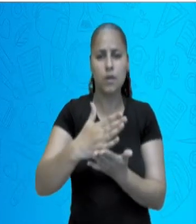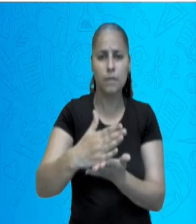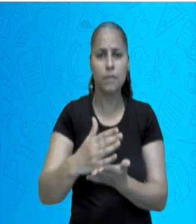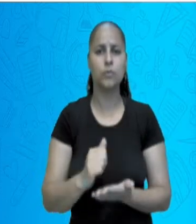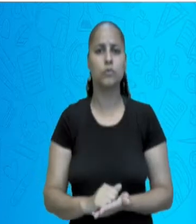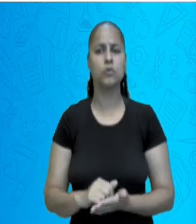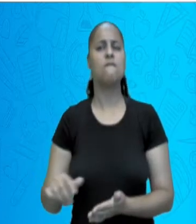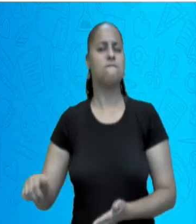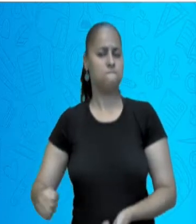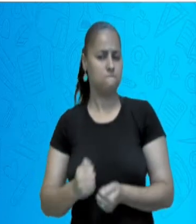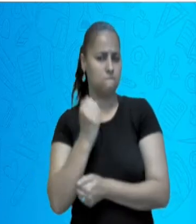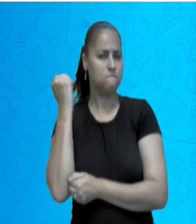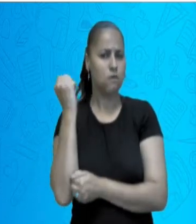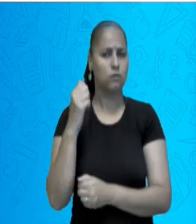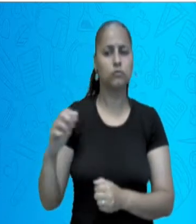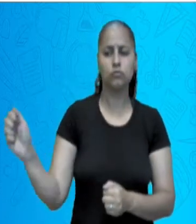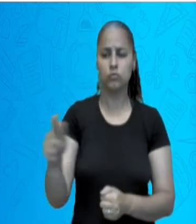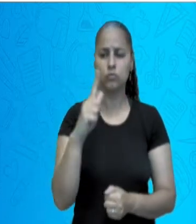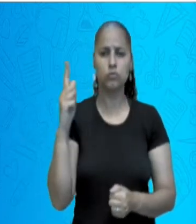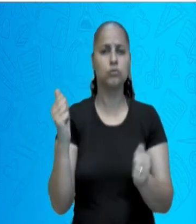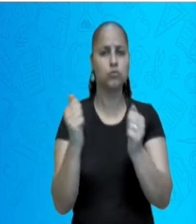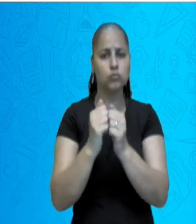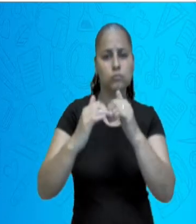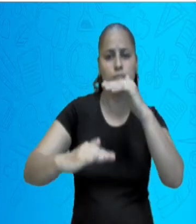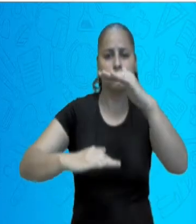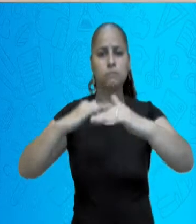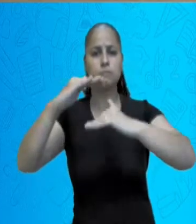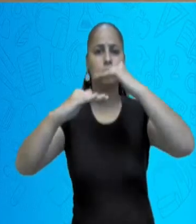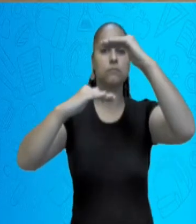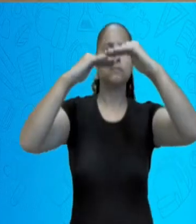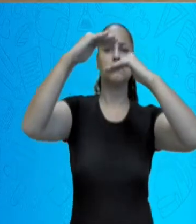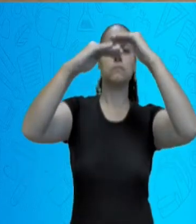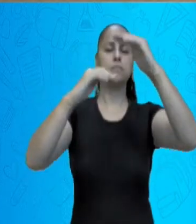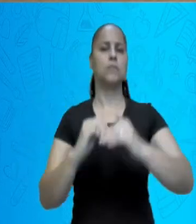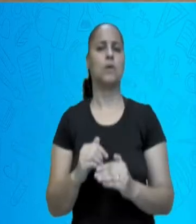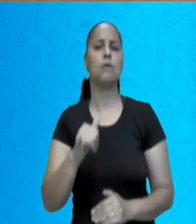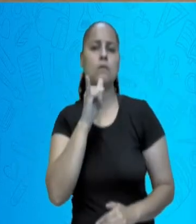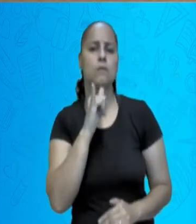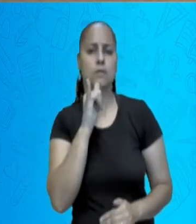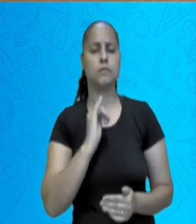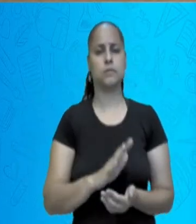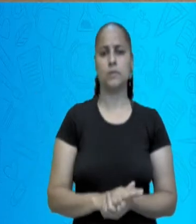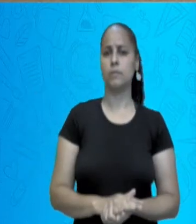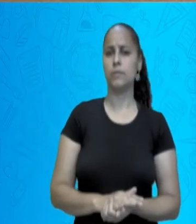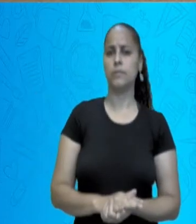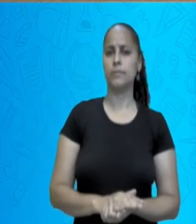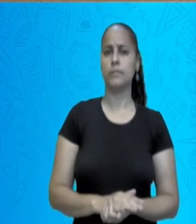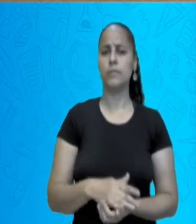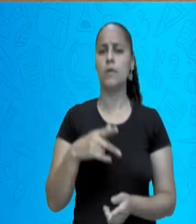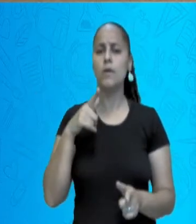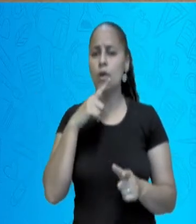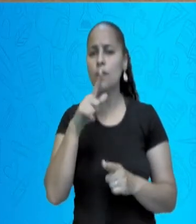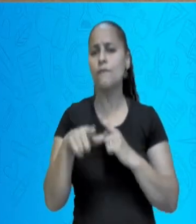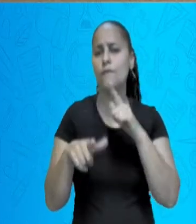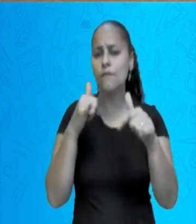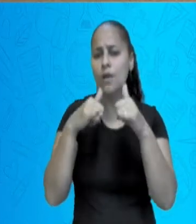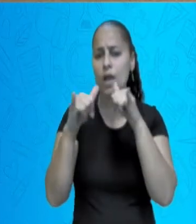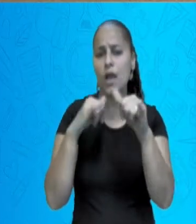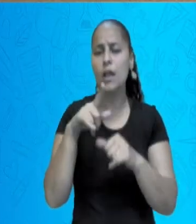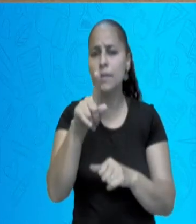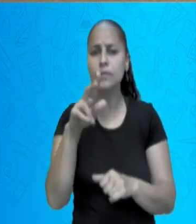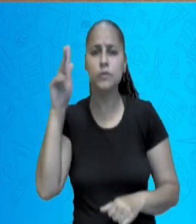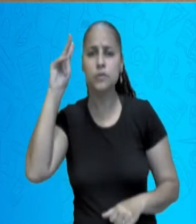um forte aliado do nosso desenvolvimento. Por exemplo, eu posso contar para você a história